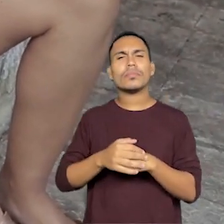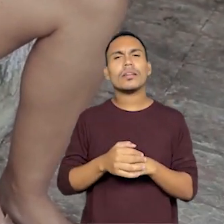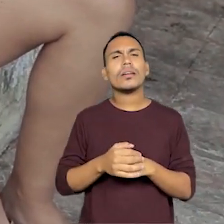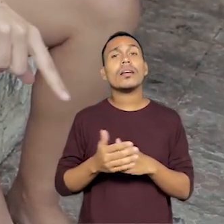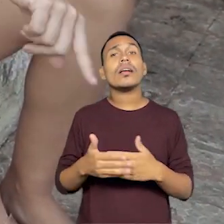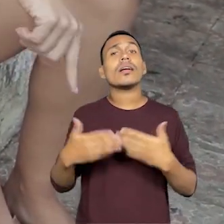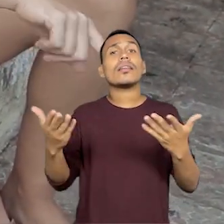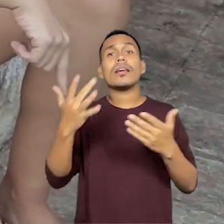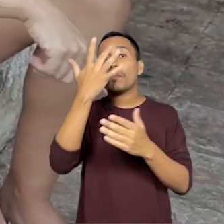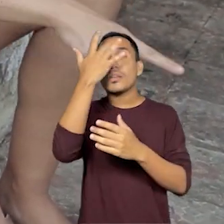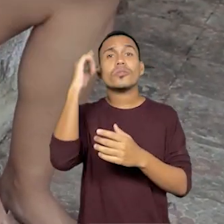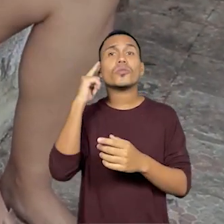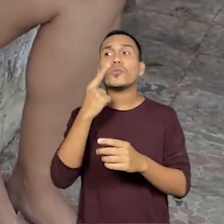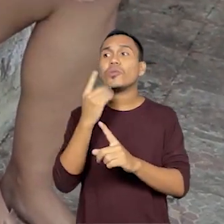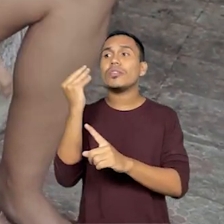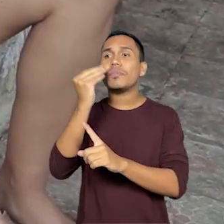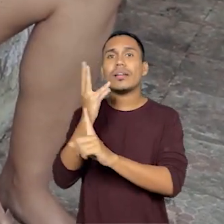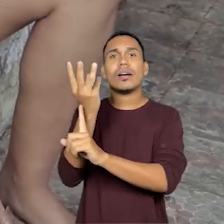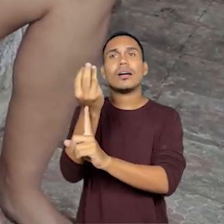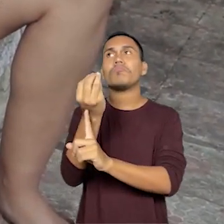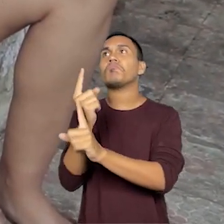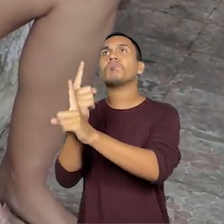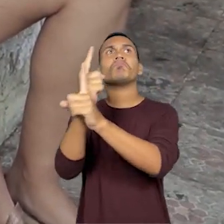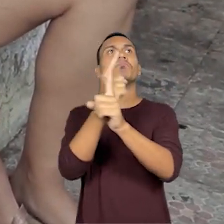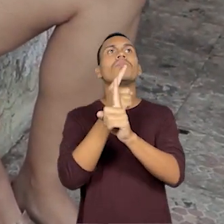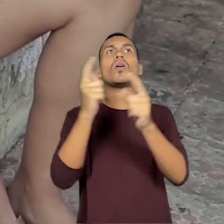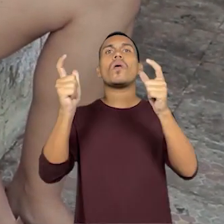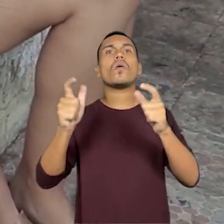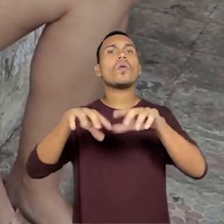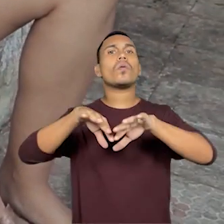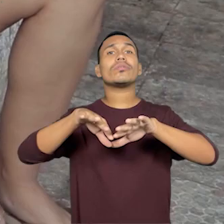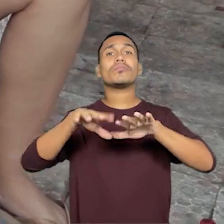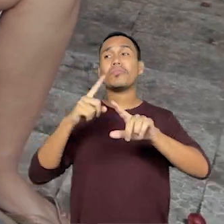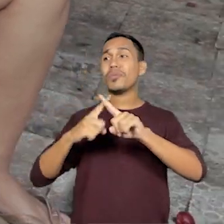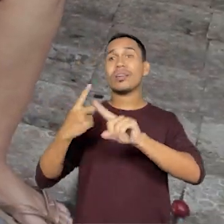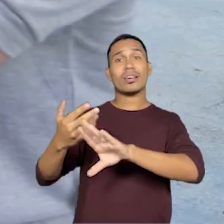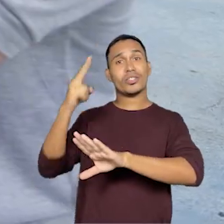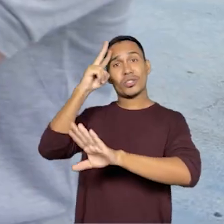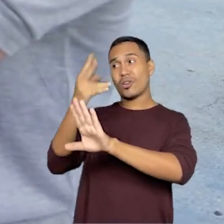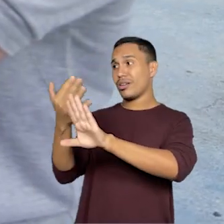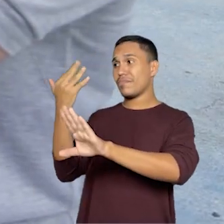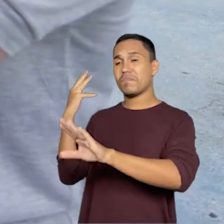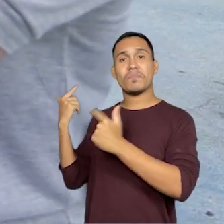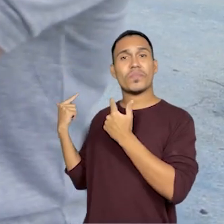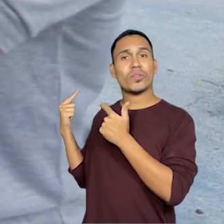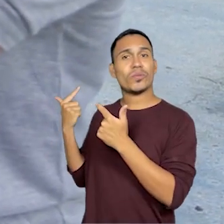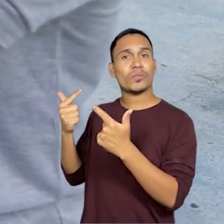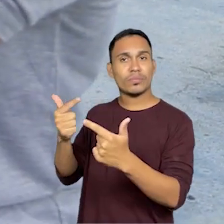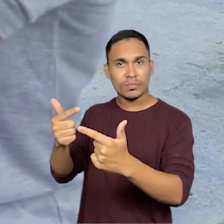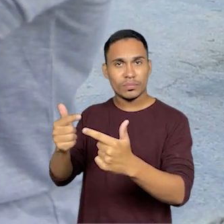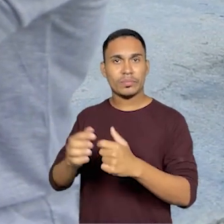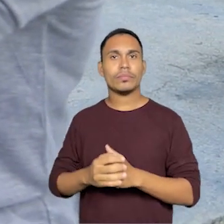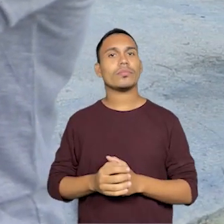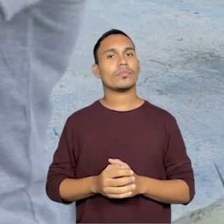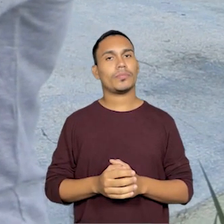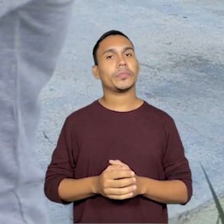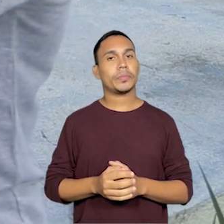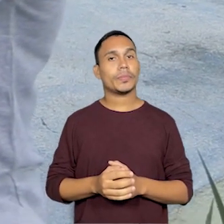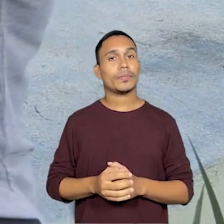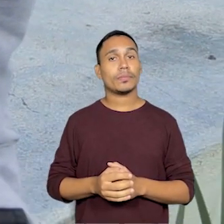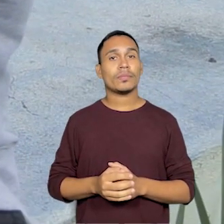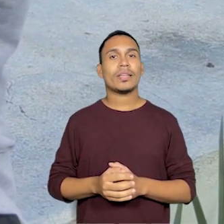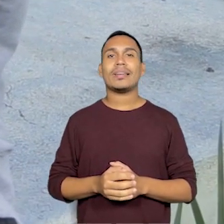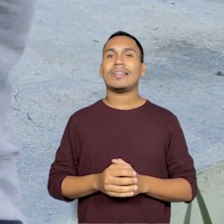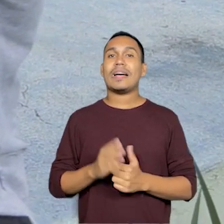não criar esse espaço dessa pessoa se sentir nesse espaço? Sim. Produzir nesse espaço? Tem coisas que não são dadas